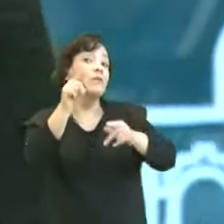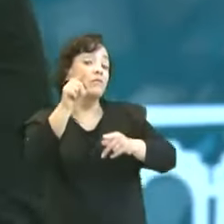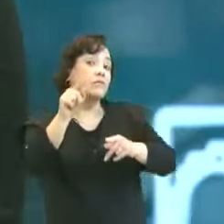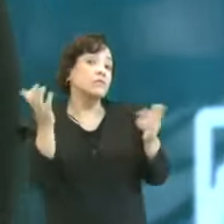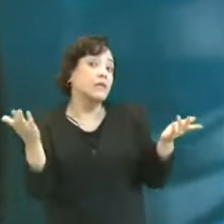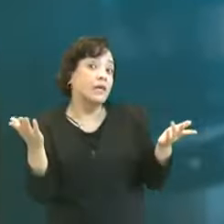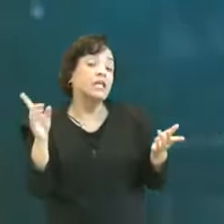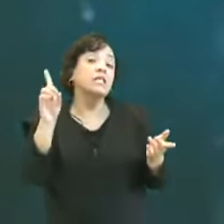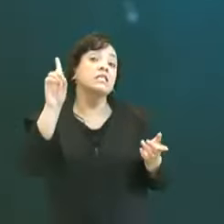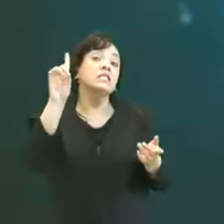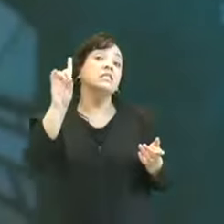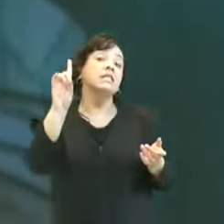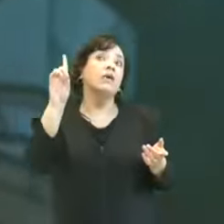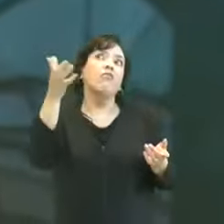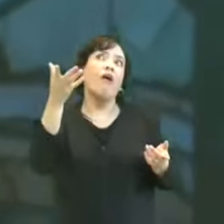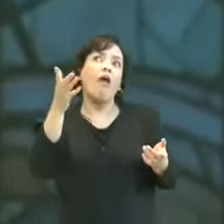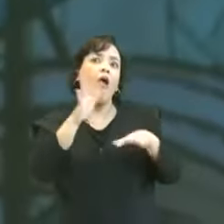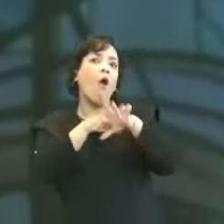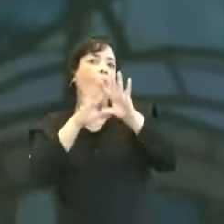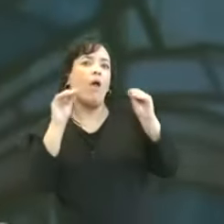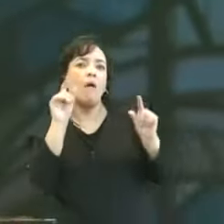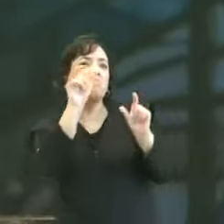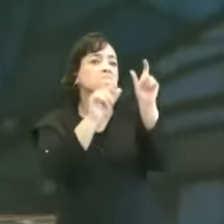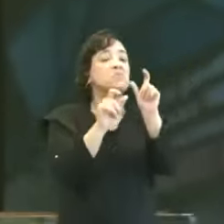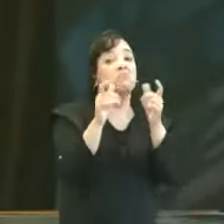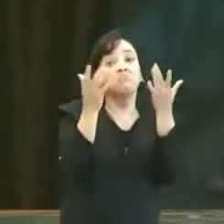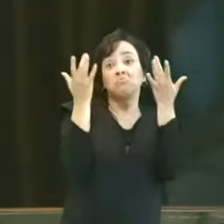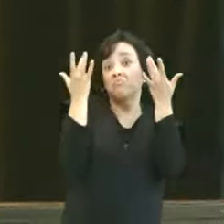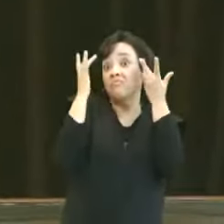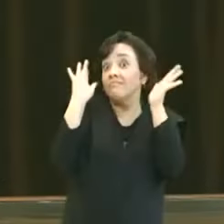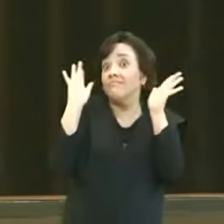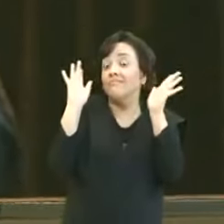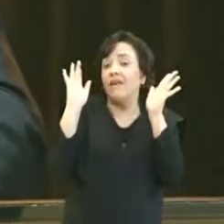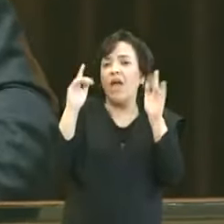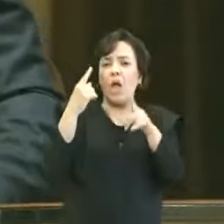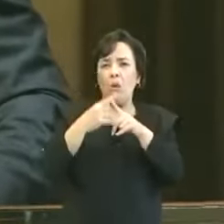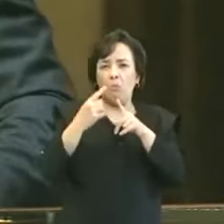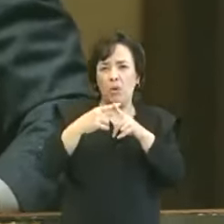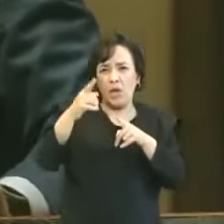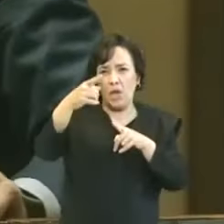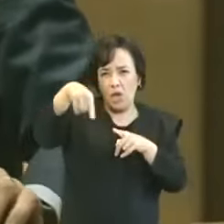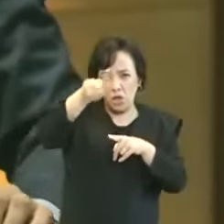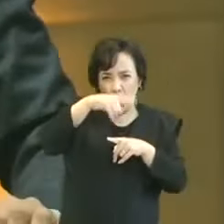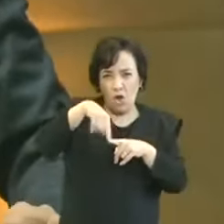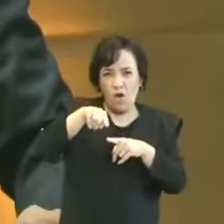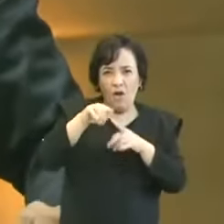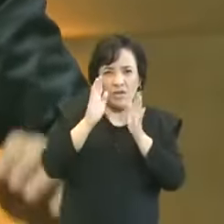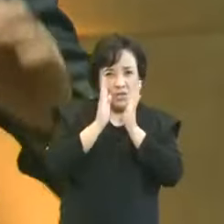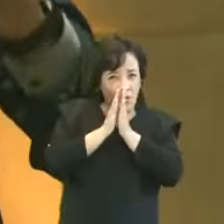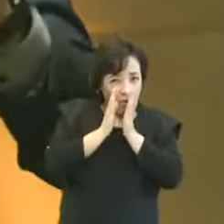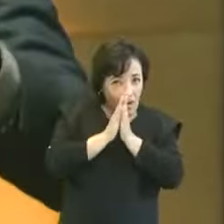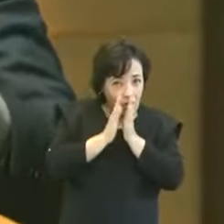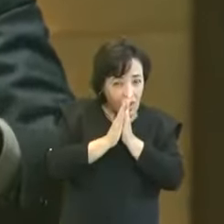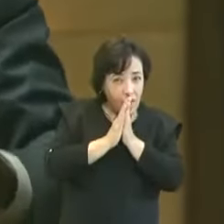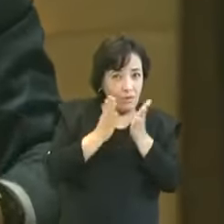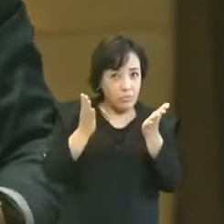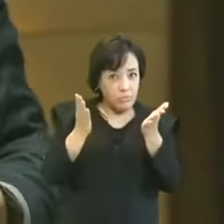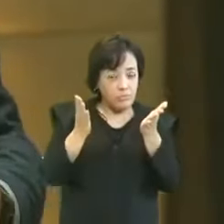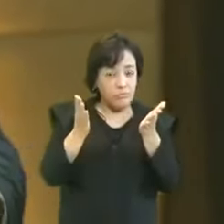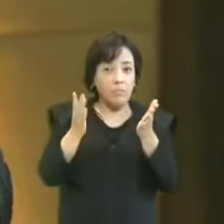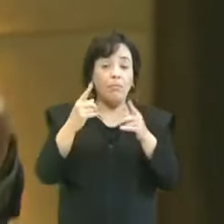se Ele quiser curar pessoas, sabe por que nós oramos? Porque entendemos que a obra é